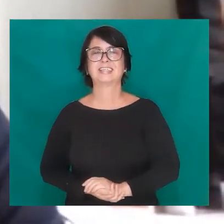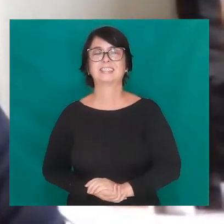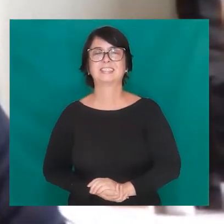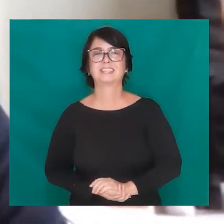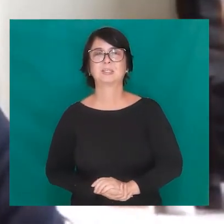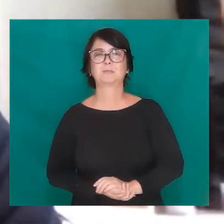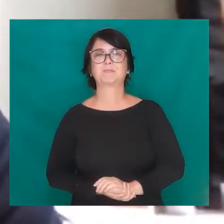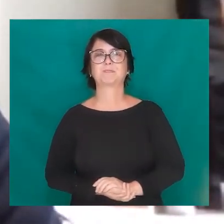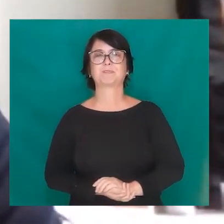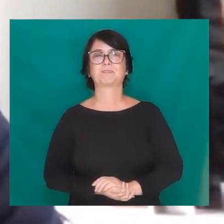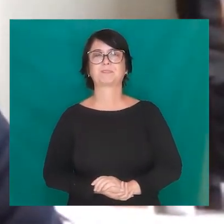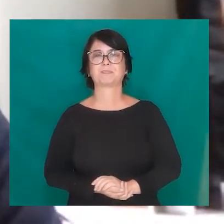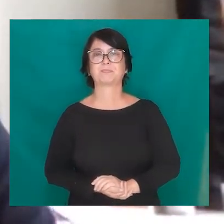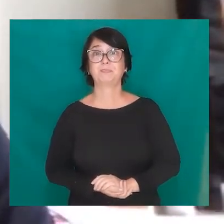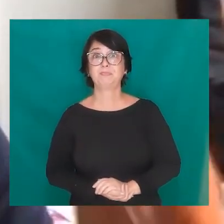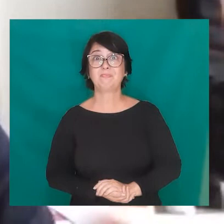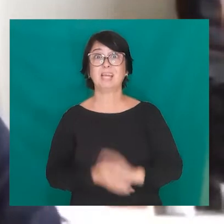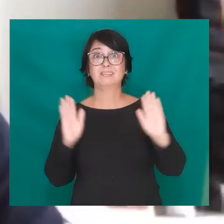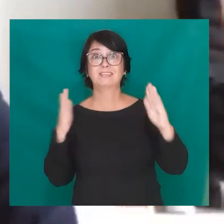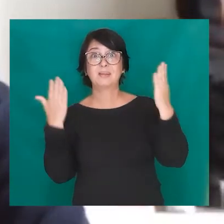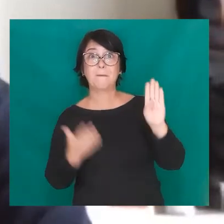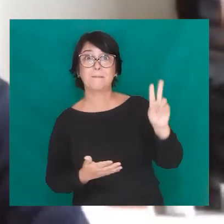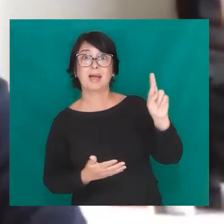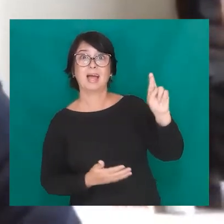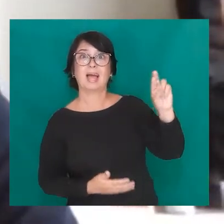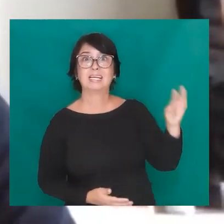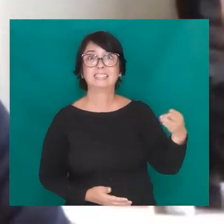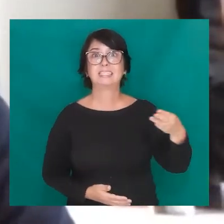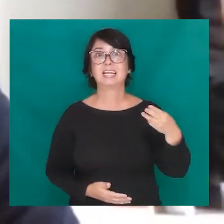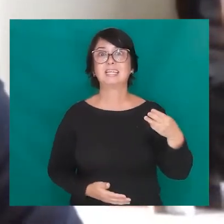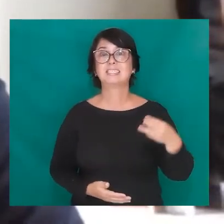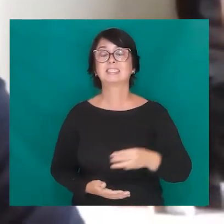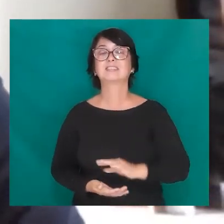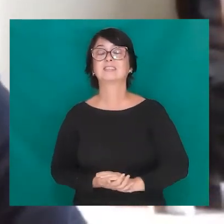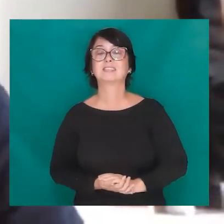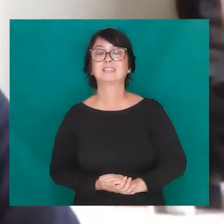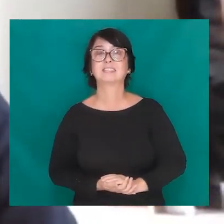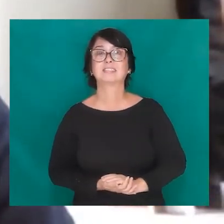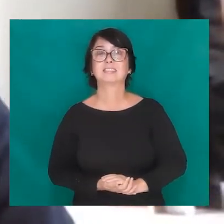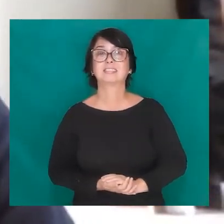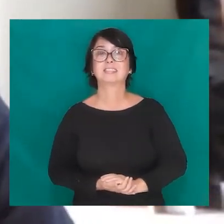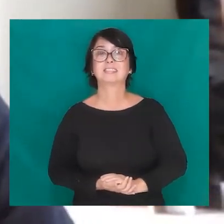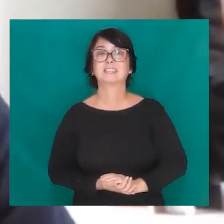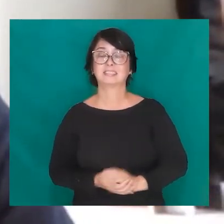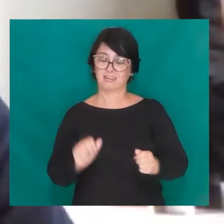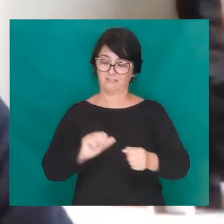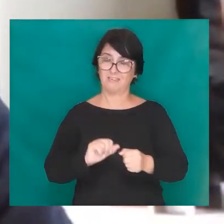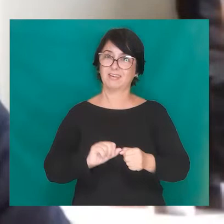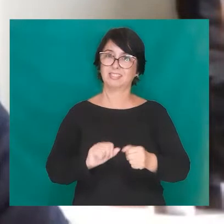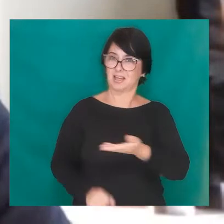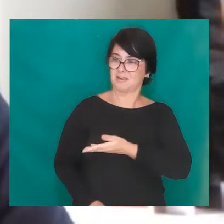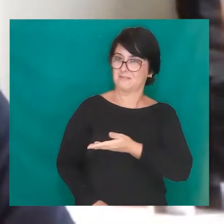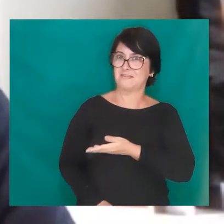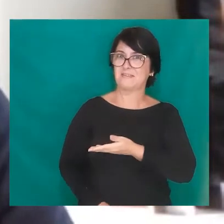Teletema, e aí veio a BR3, festival, aquela confusão toda de BR3, tudo. E eu fazia as músicas com o meu